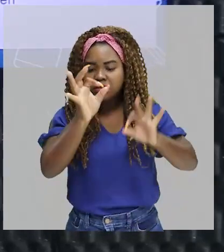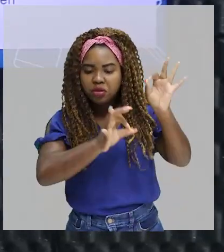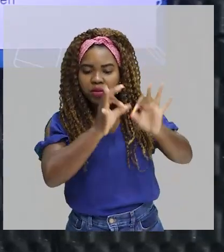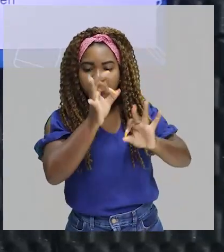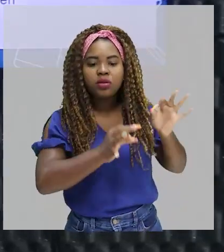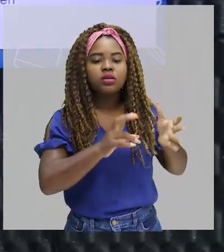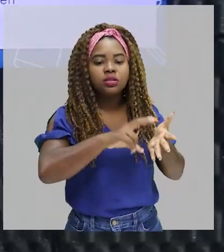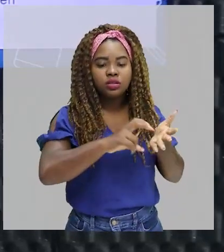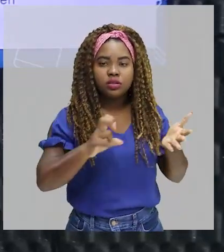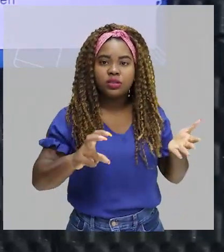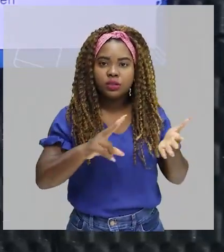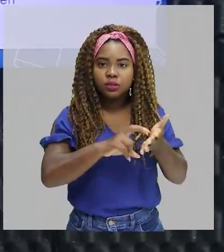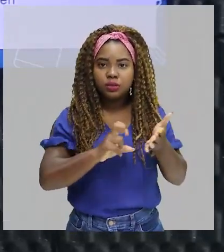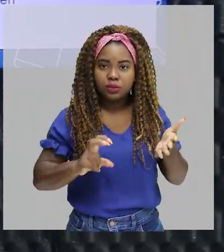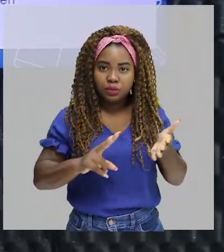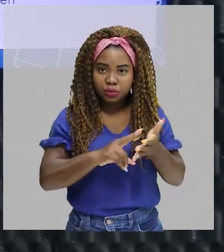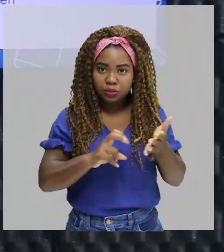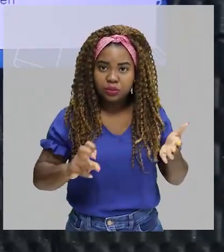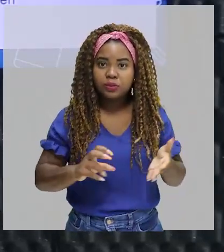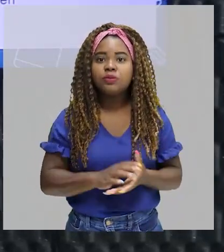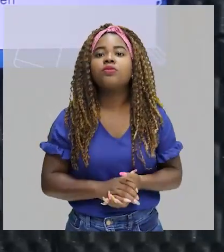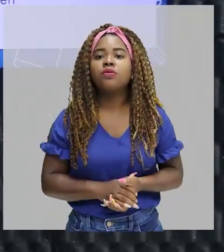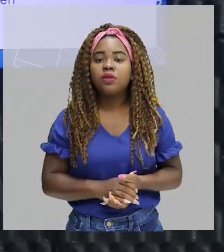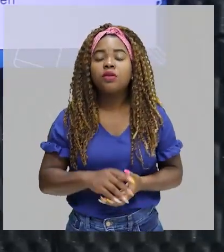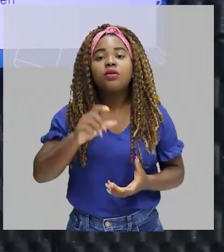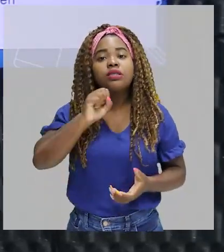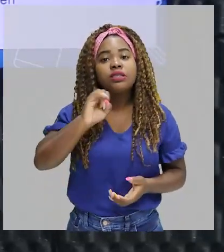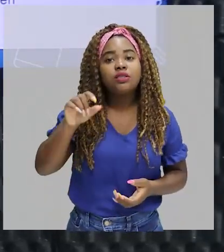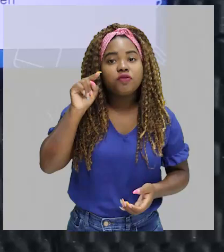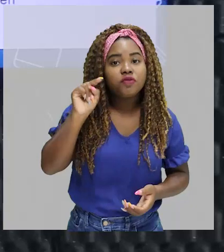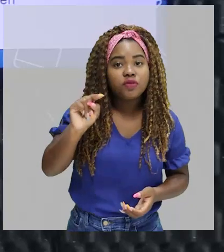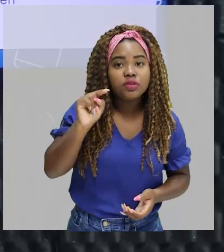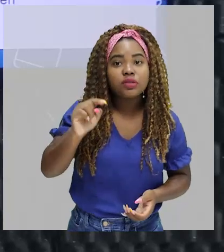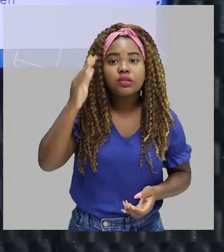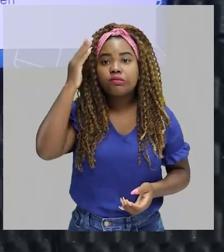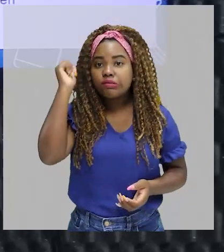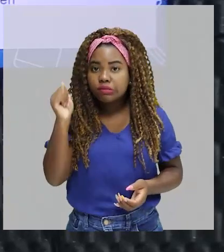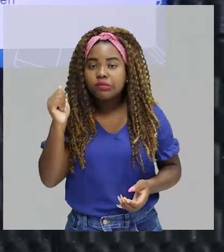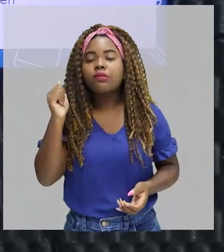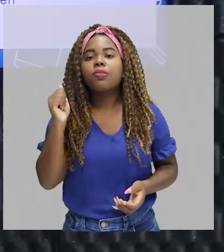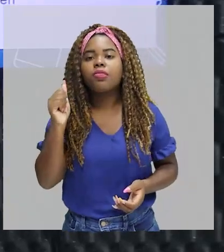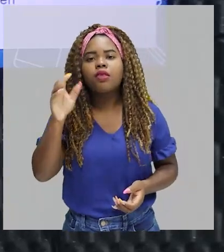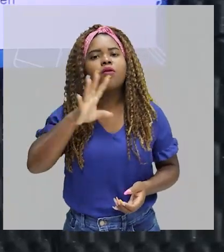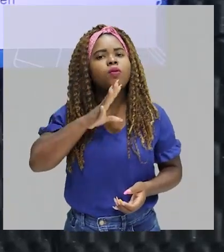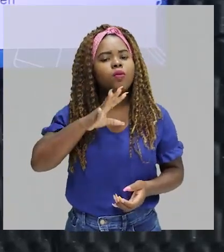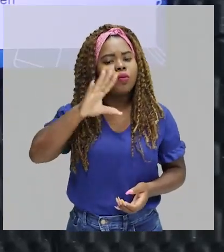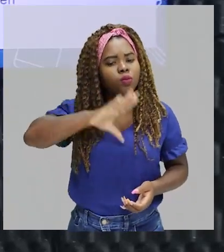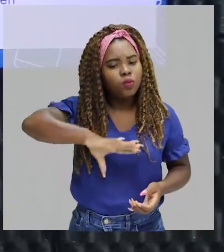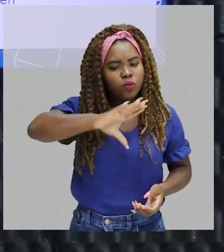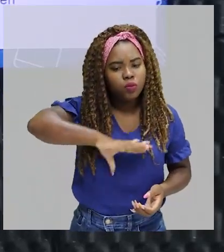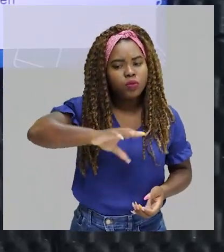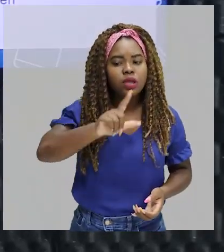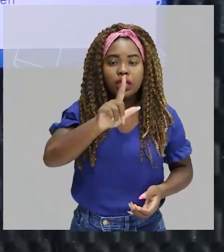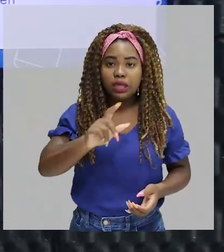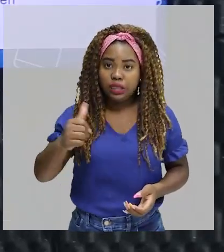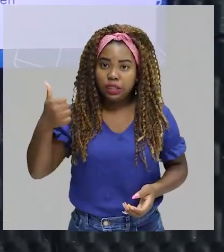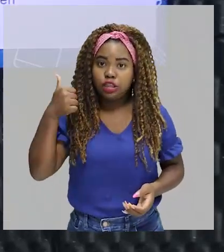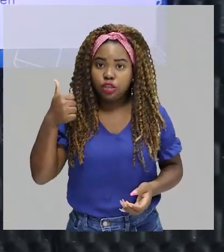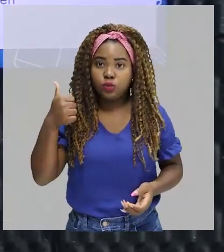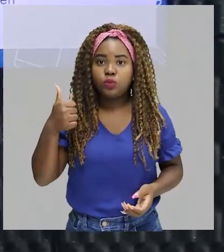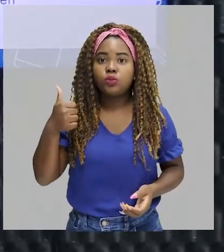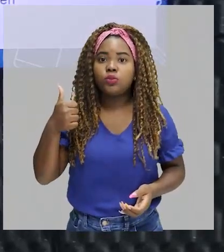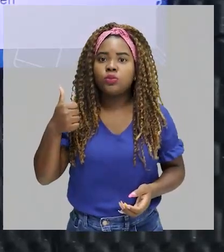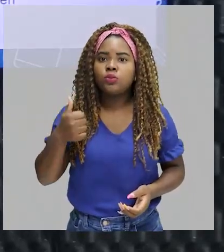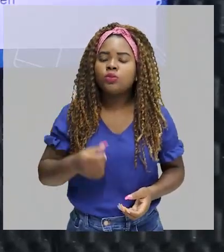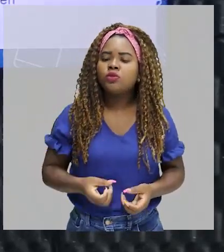se você já tem o seu conhecimento da língua portuguesa, da nossa língua materna, quando você usa esse conhecimento para entender um outro